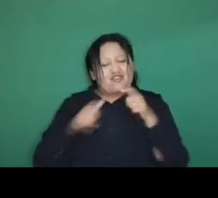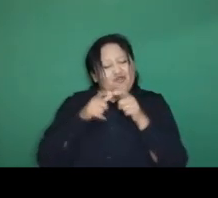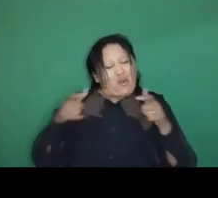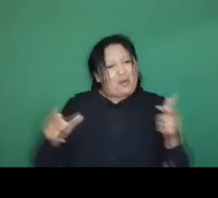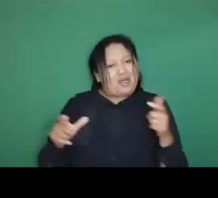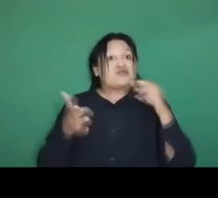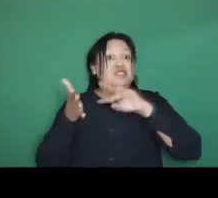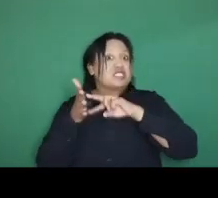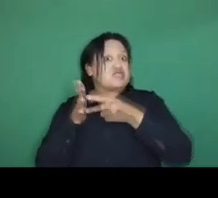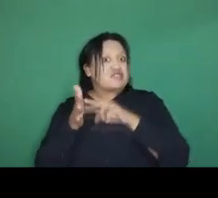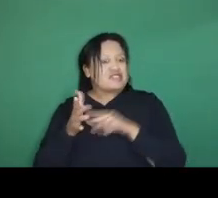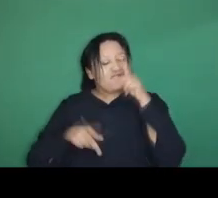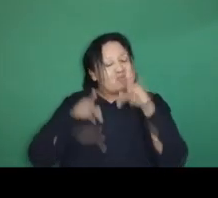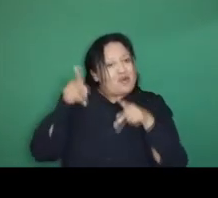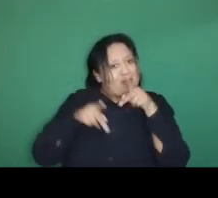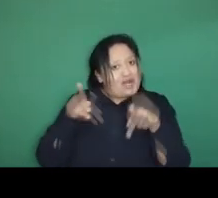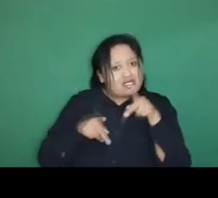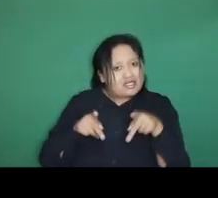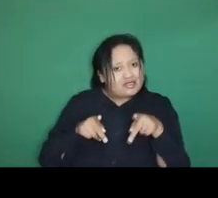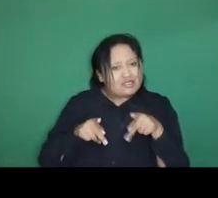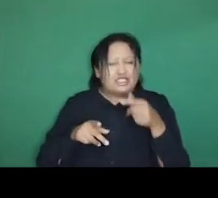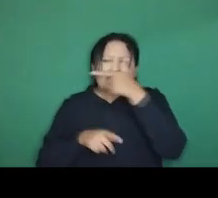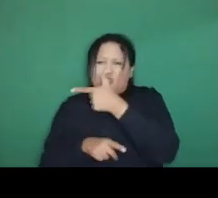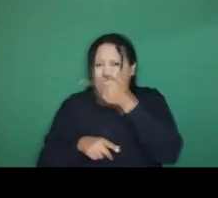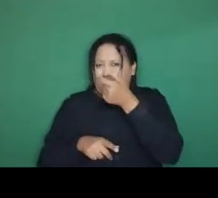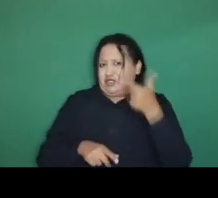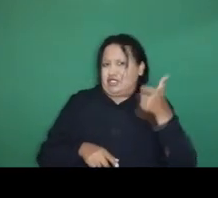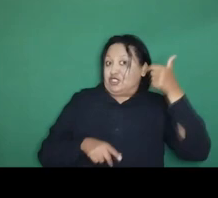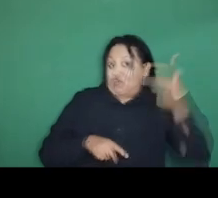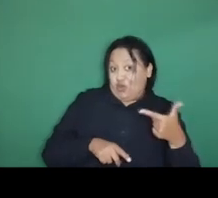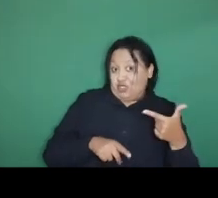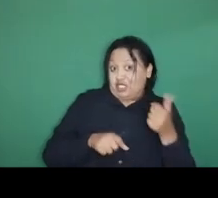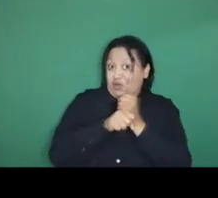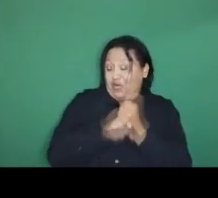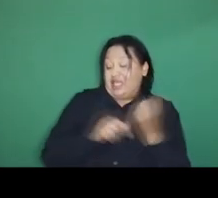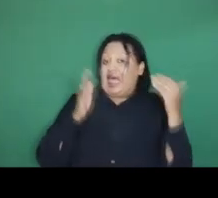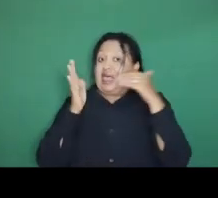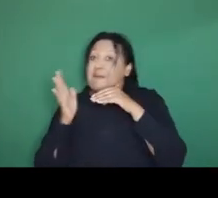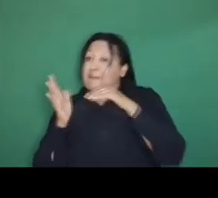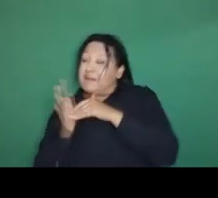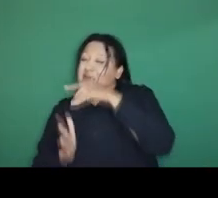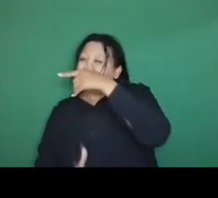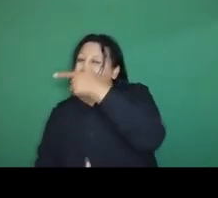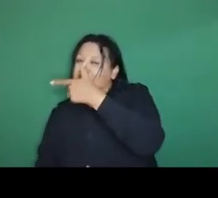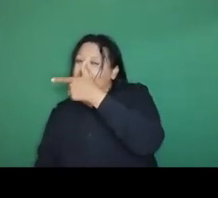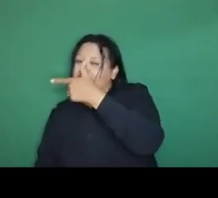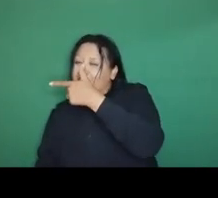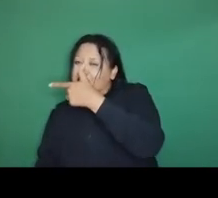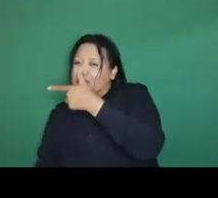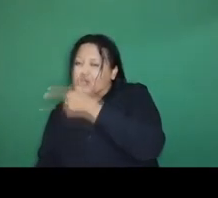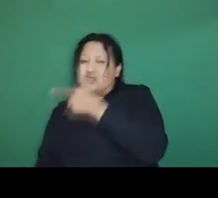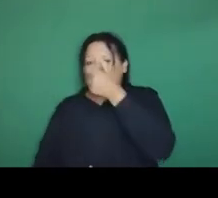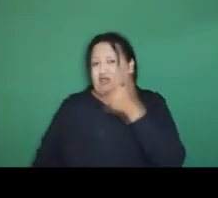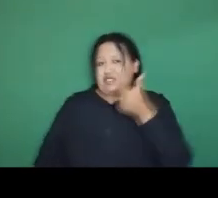de população de 2012 né do ano 2012 para o ano de 2019 no referido grupo